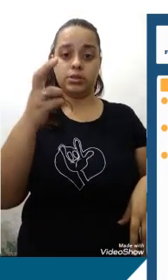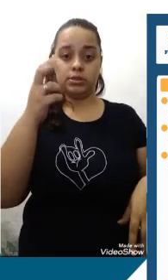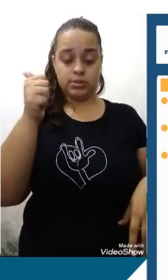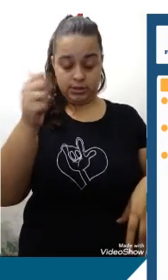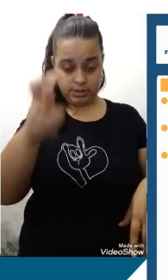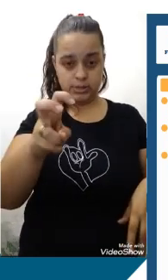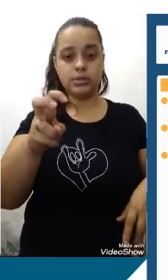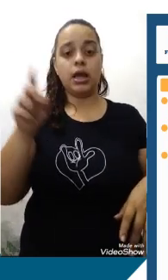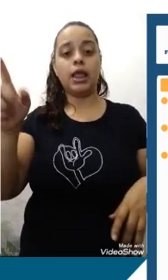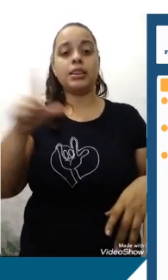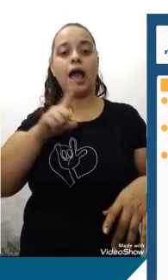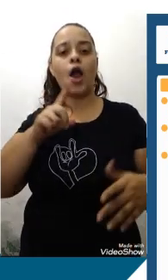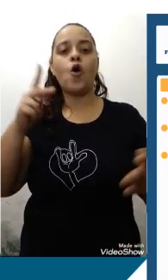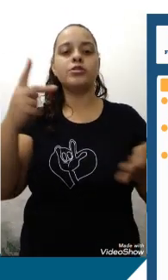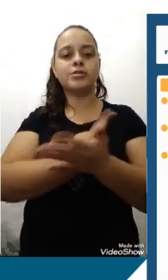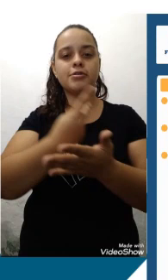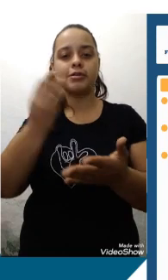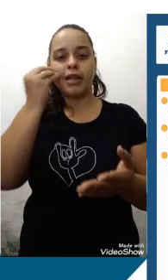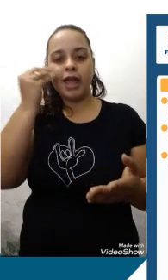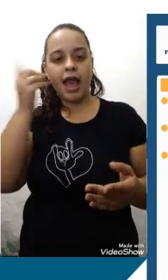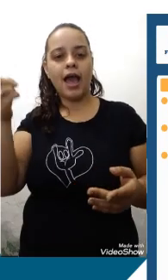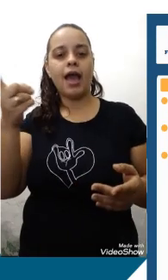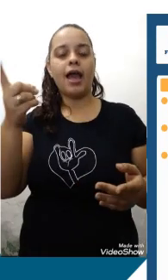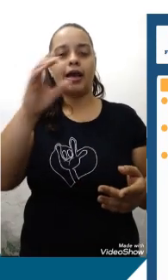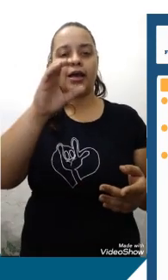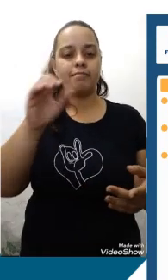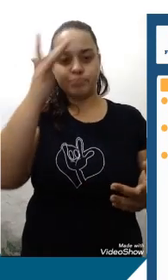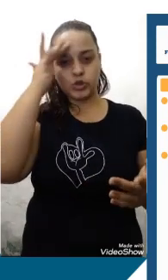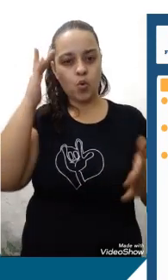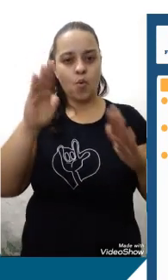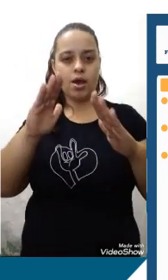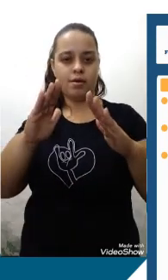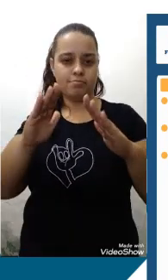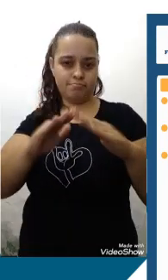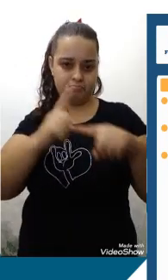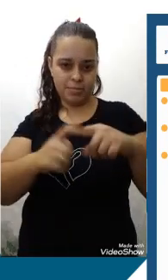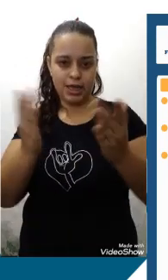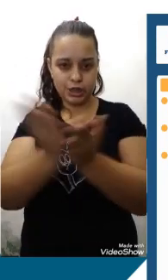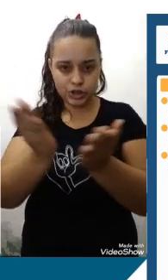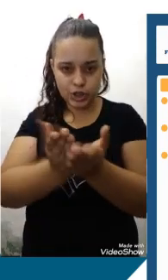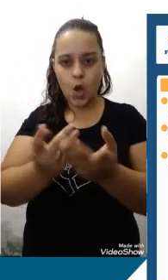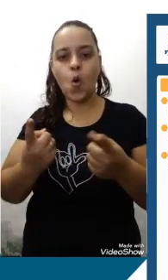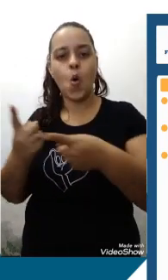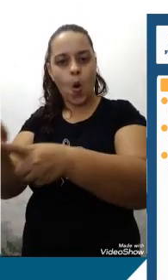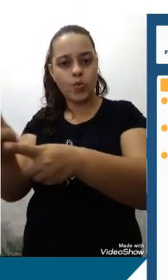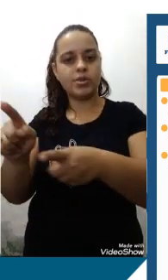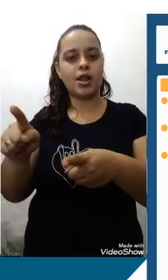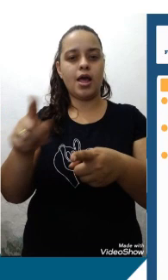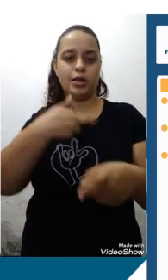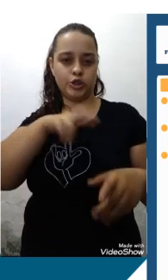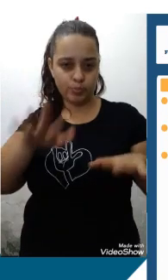a reconquista ainda estava acontecendo. Aquela luta do cristão contra o muçulmano era muito presente na vida desses caras,